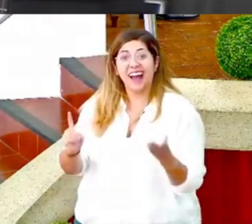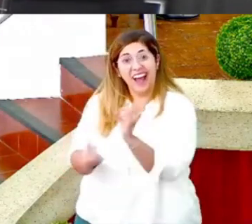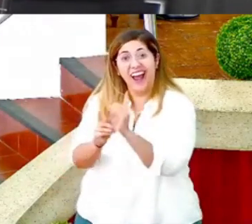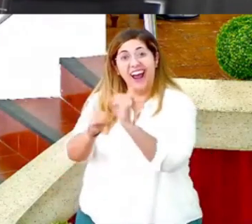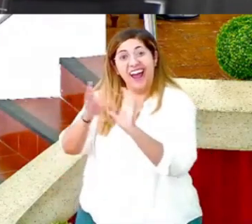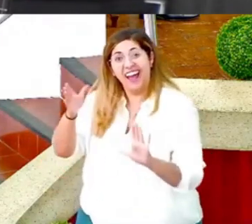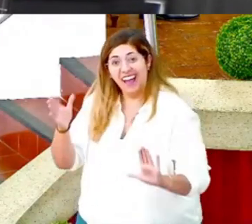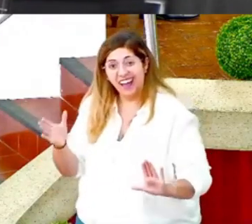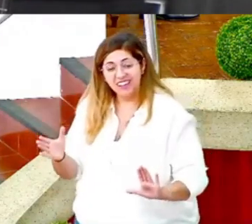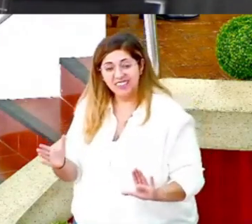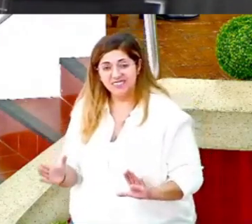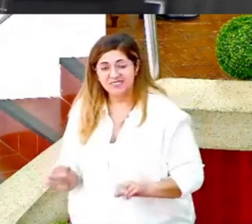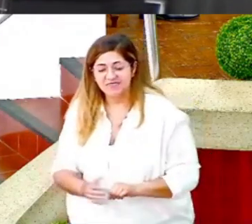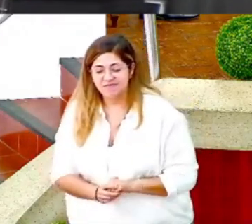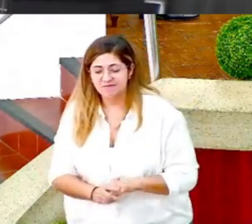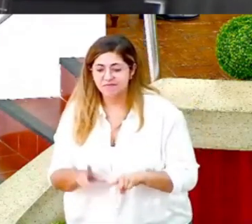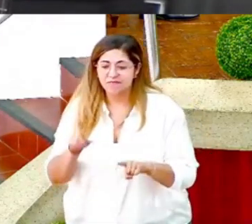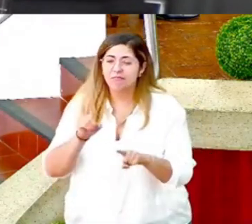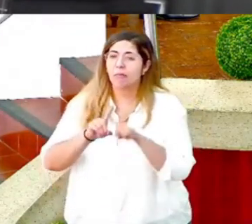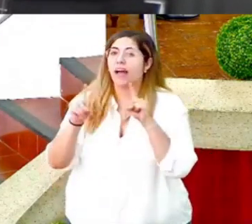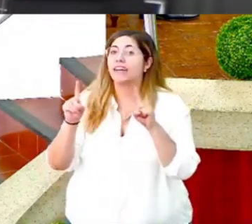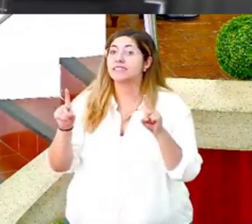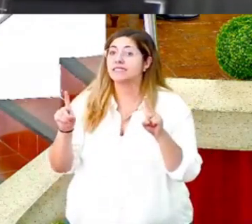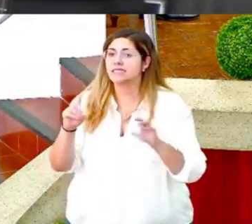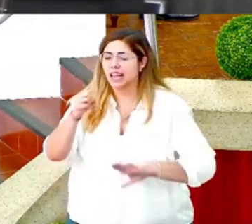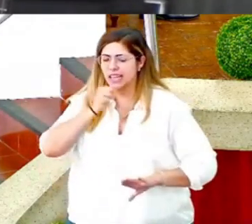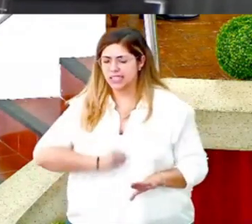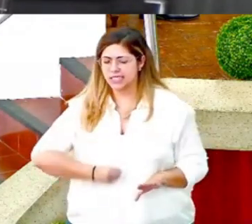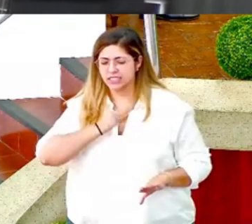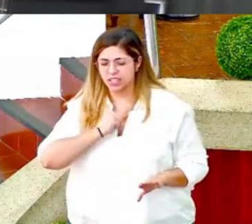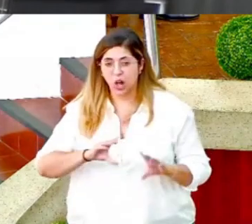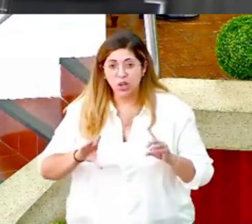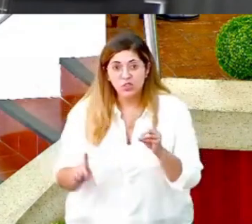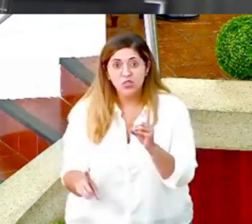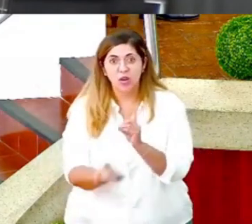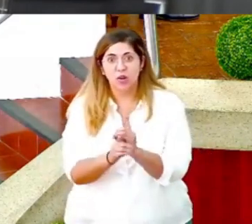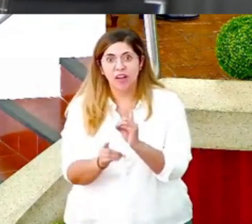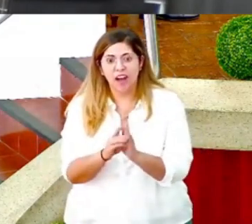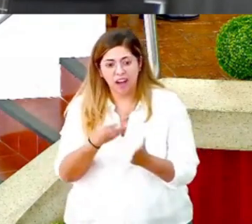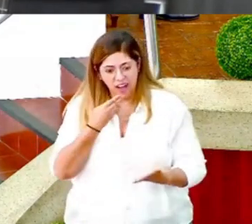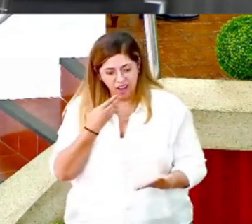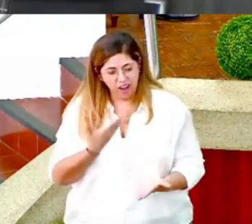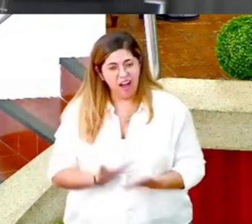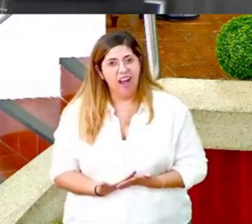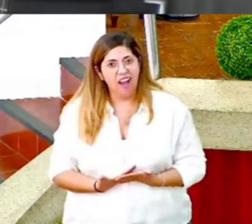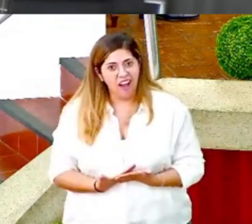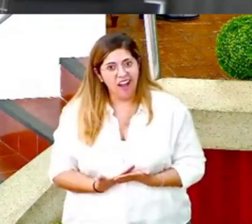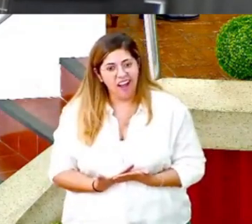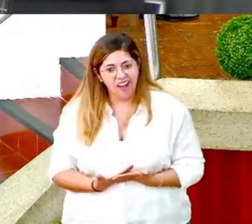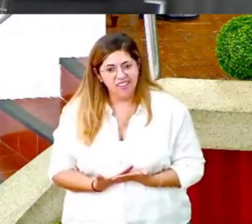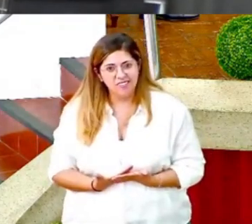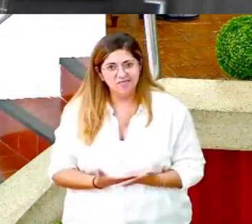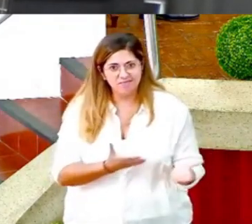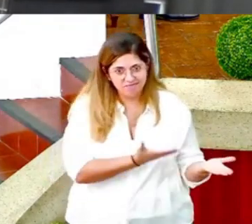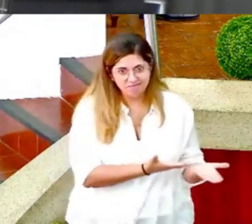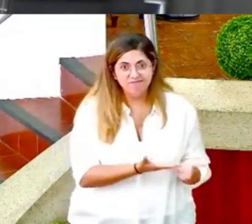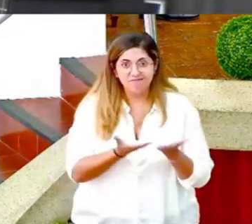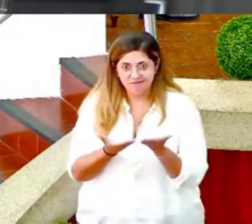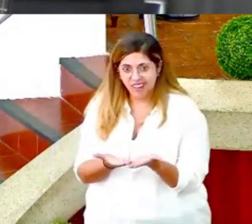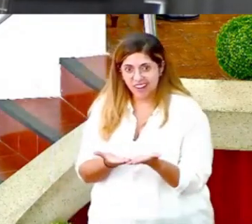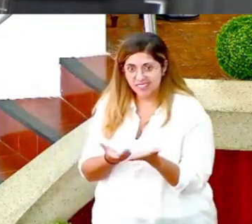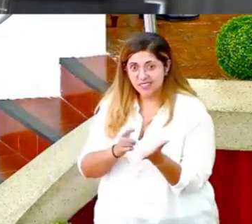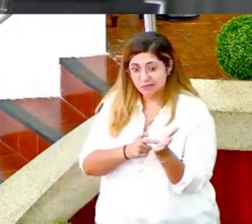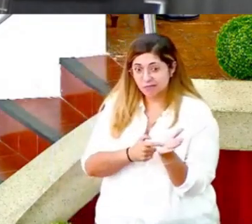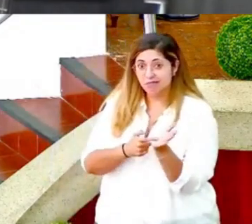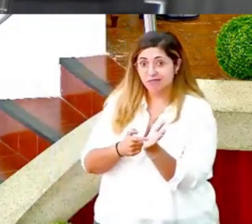livro. Quando o sacerdote encontra, quando Safã lê o livro para ele olha para aquilo e